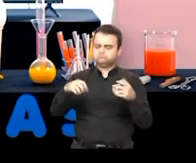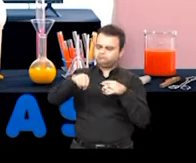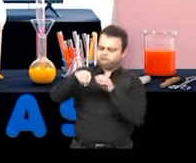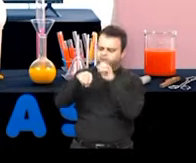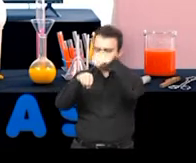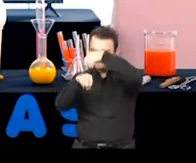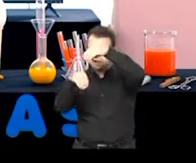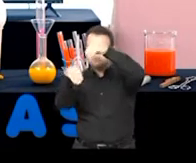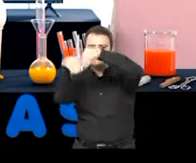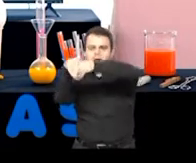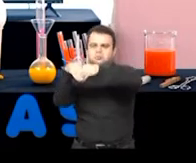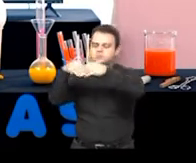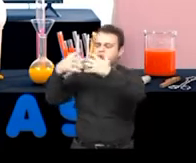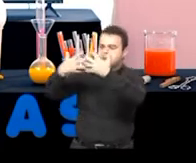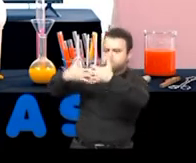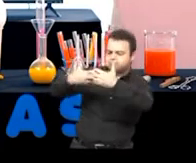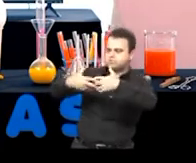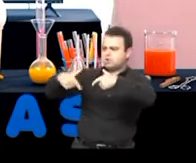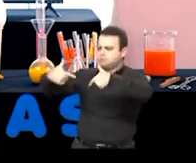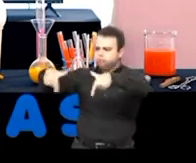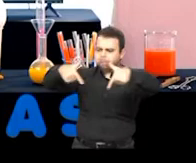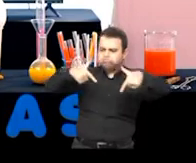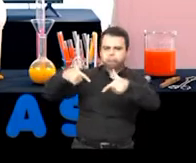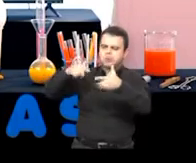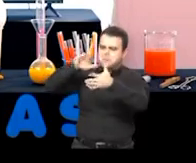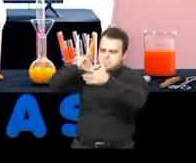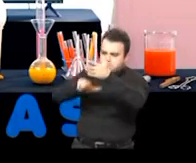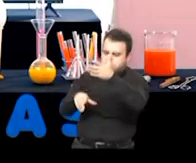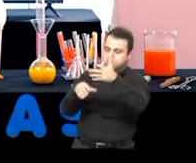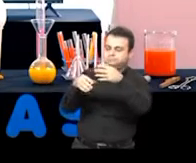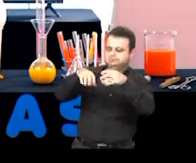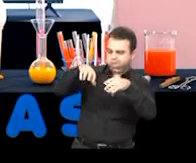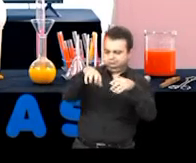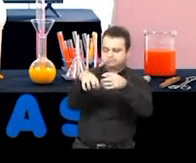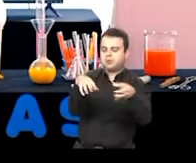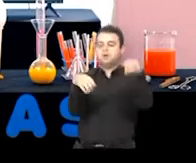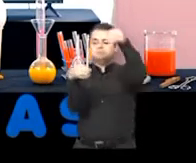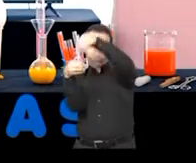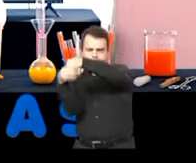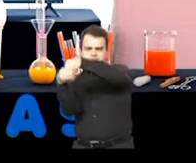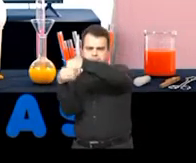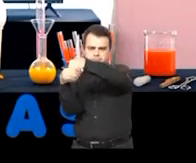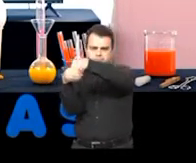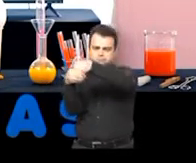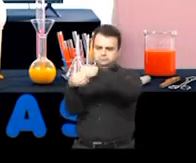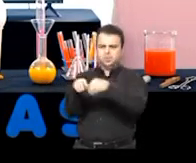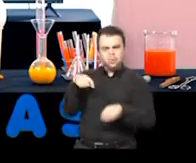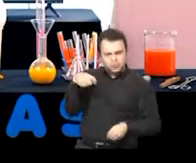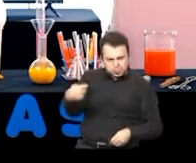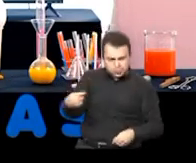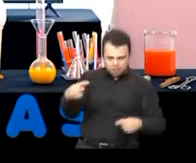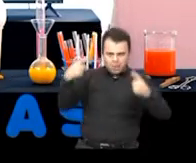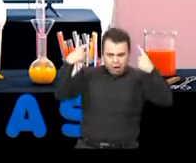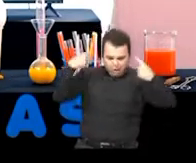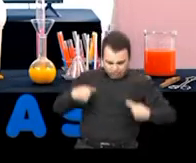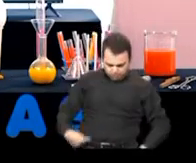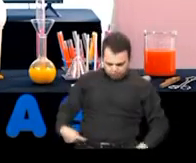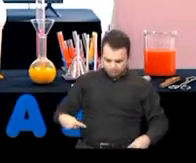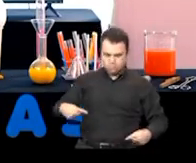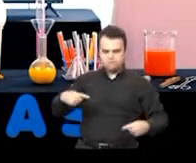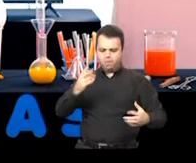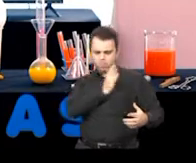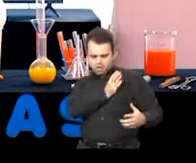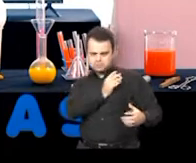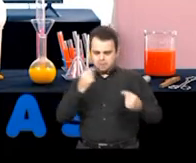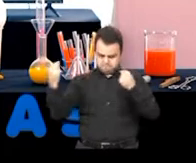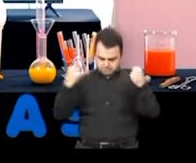deve acontecer a cada momento. Mas é importante dizer, será que os vírus são vivos? Não,